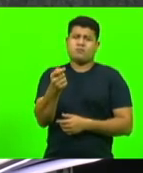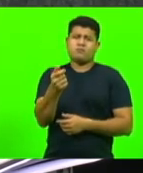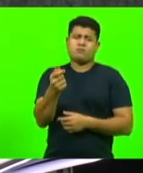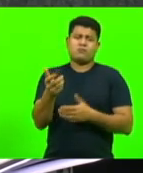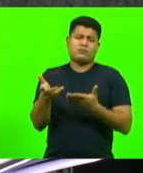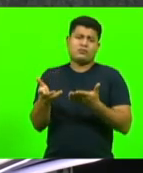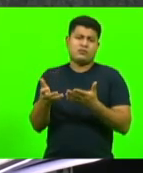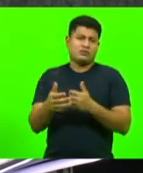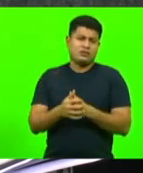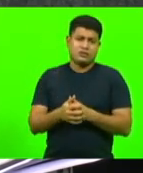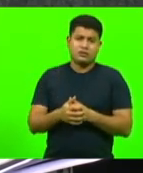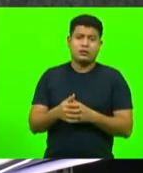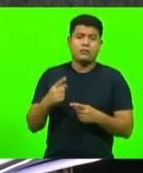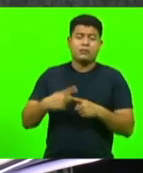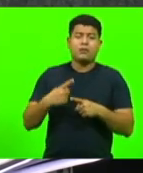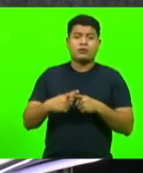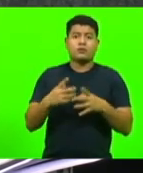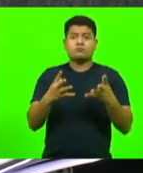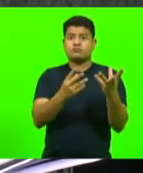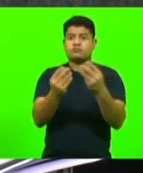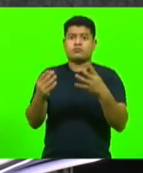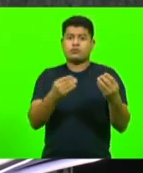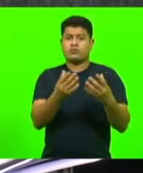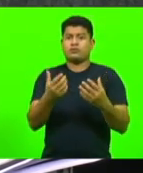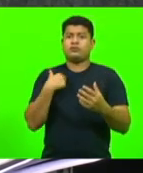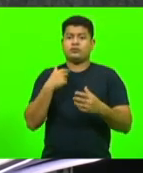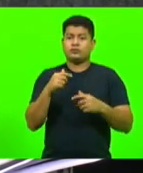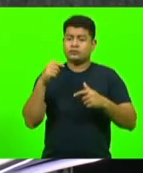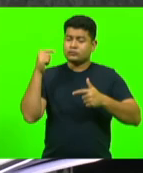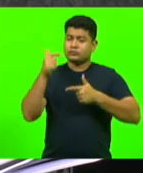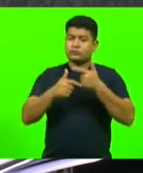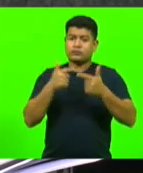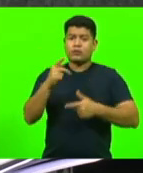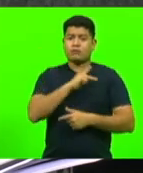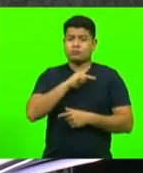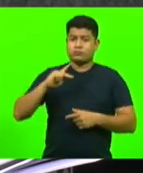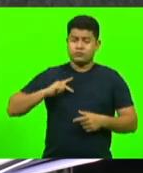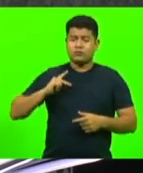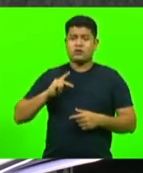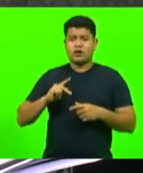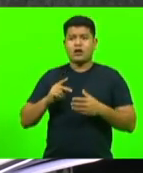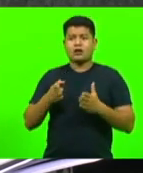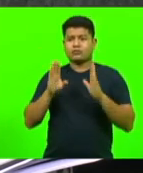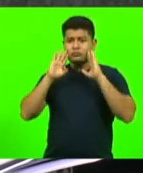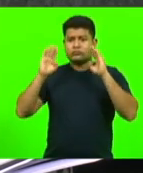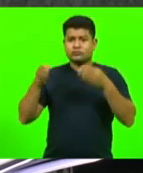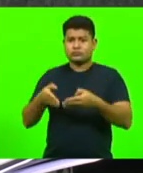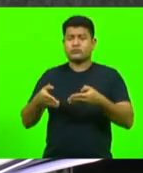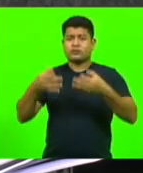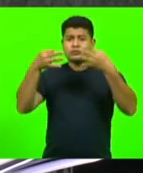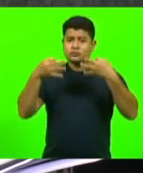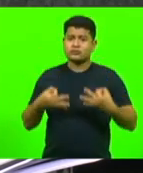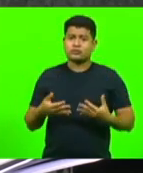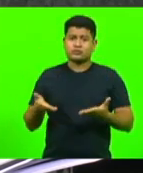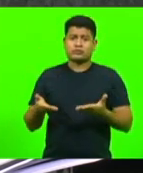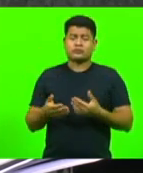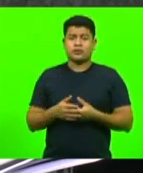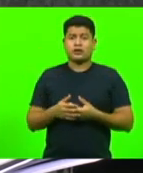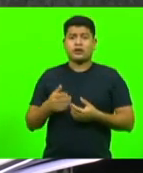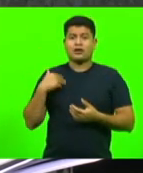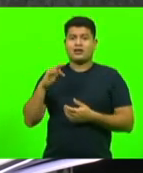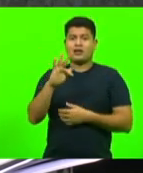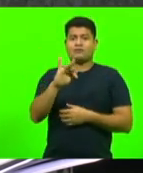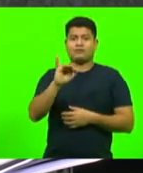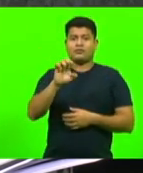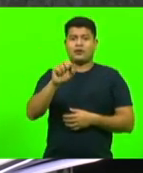porque a maioria dos Servidores e comprometidos E probos então não poderia deixar de trazer seu comentário da Fiesp né em que ela